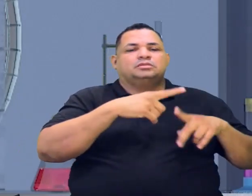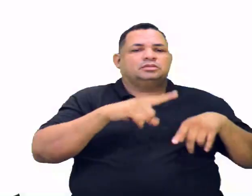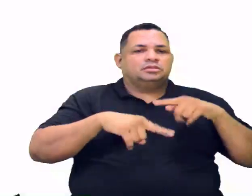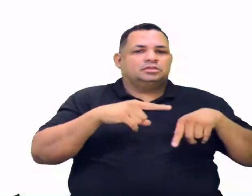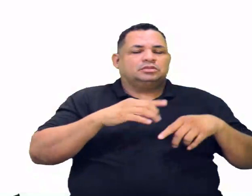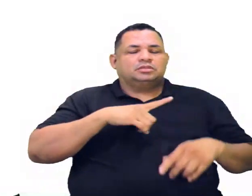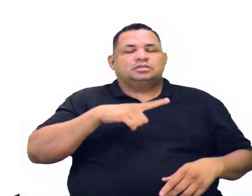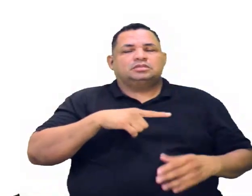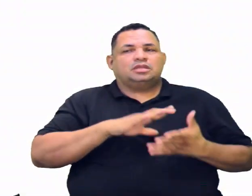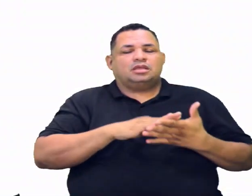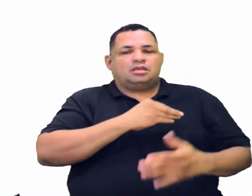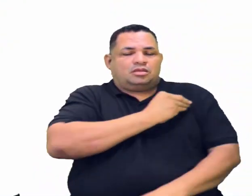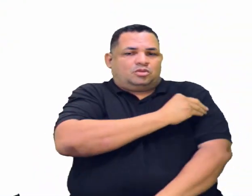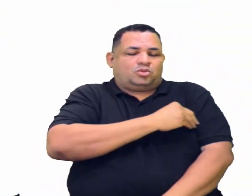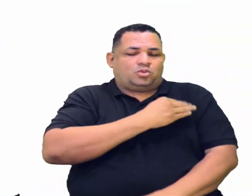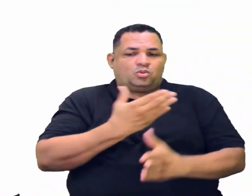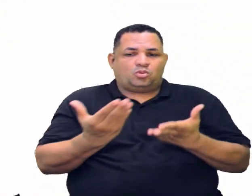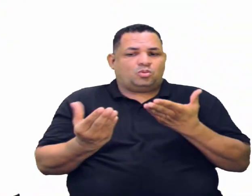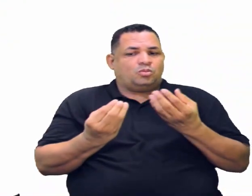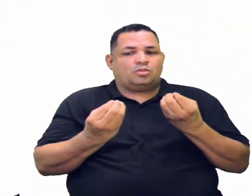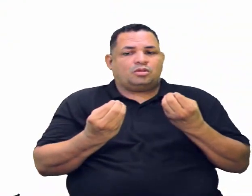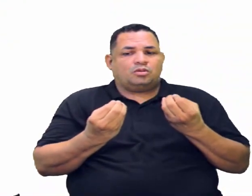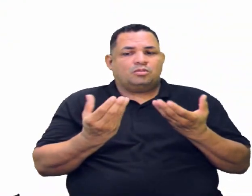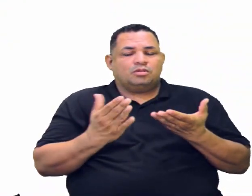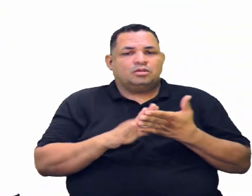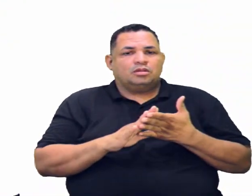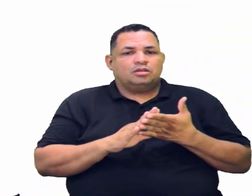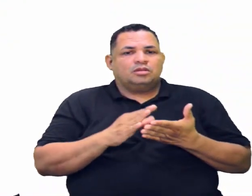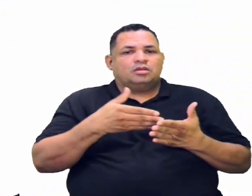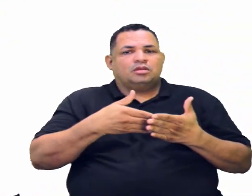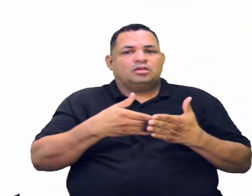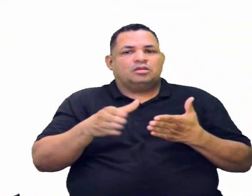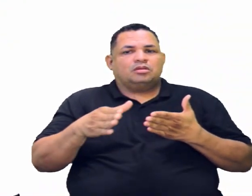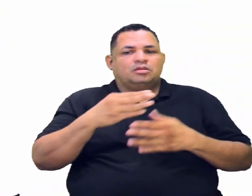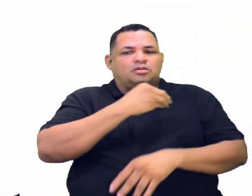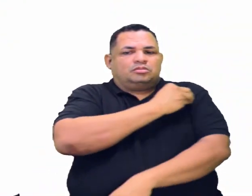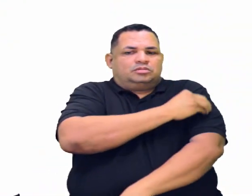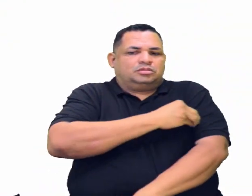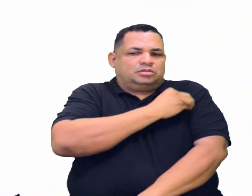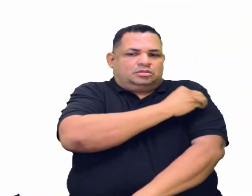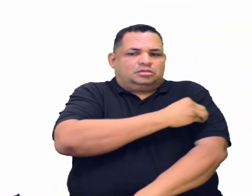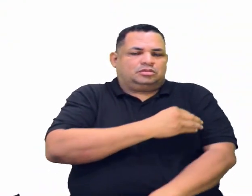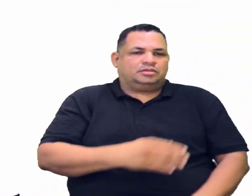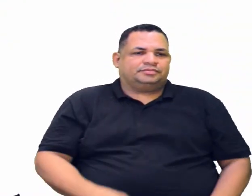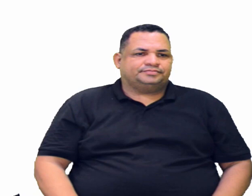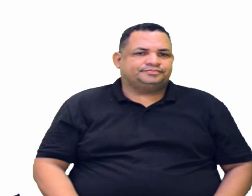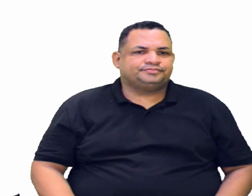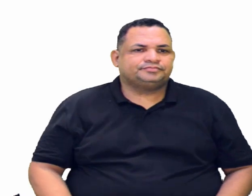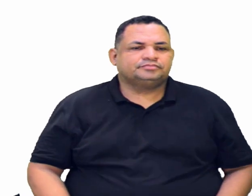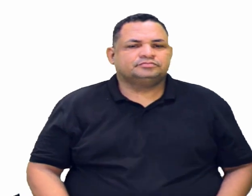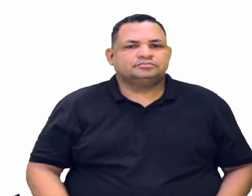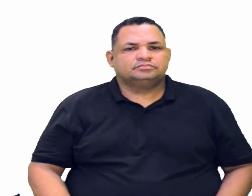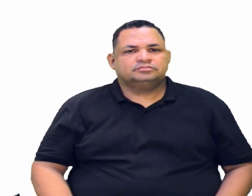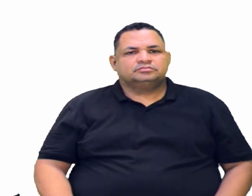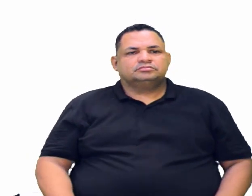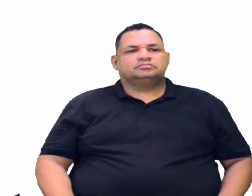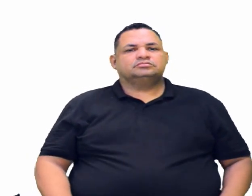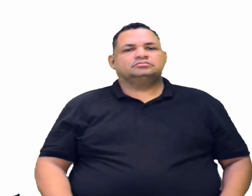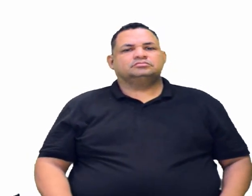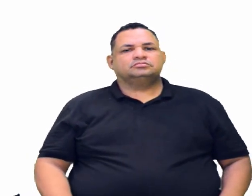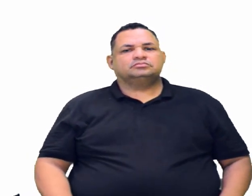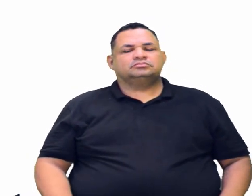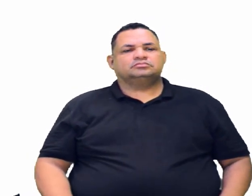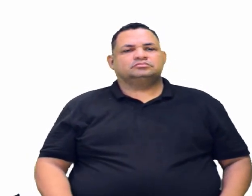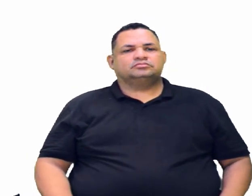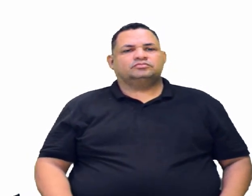lá para a gente conhecer como que a gente pode obter os álcools. Primeiro ponto, a primeira forma